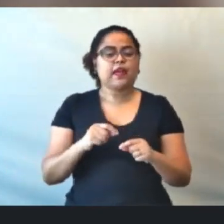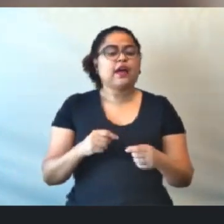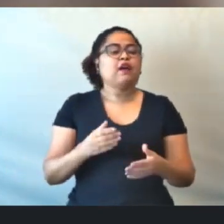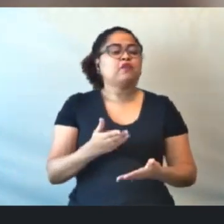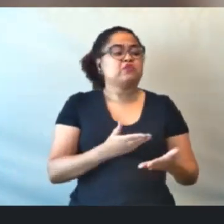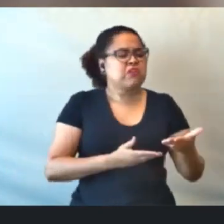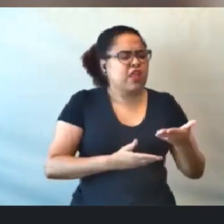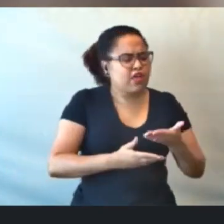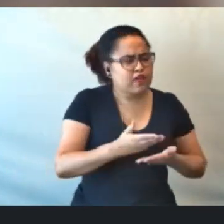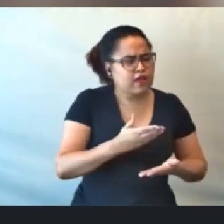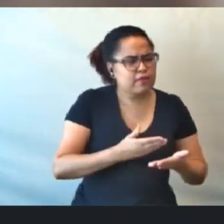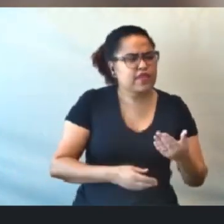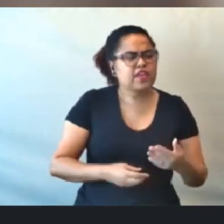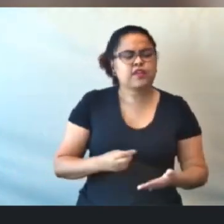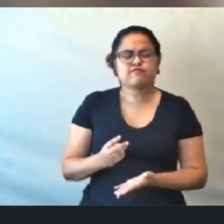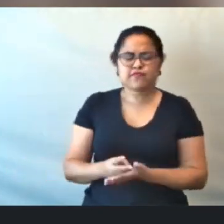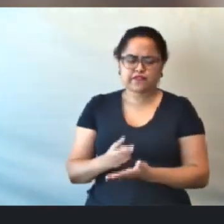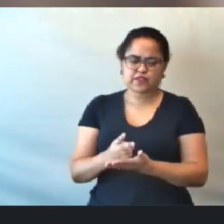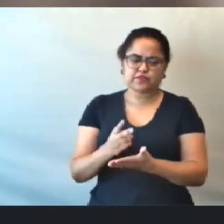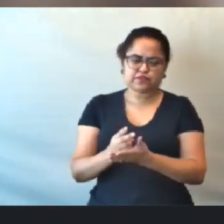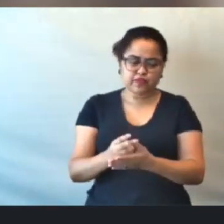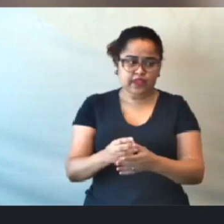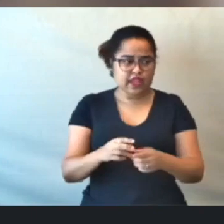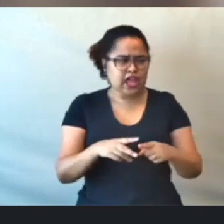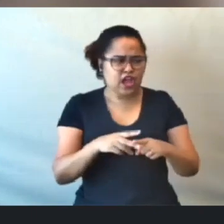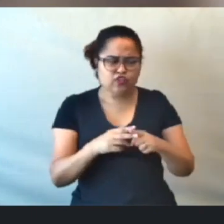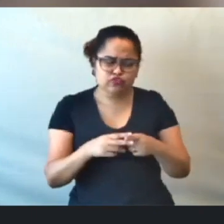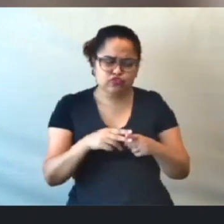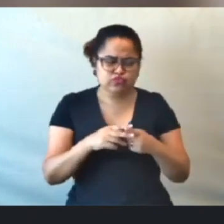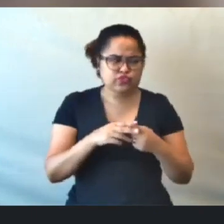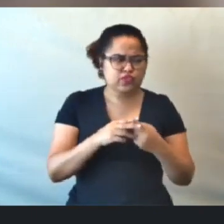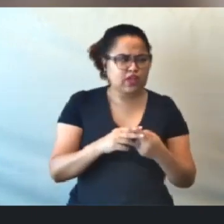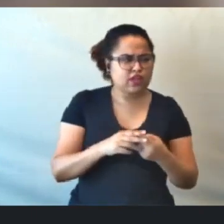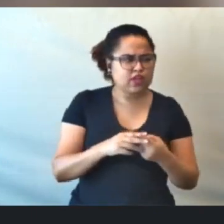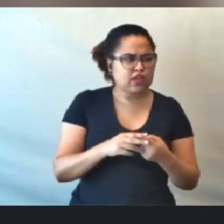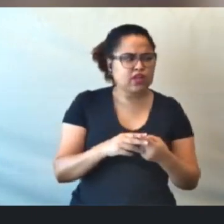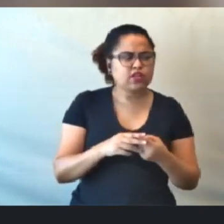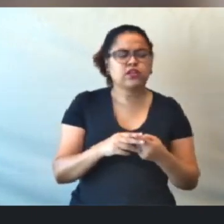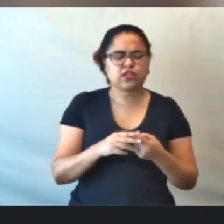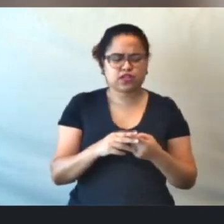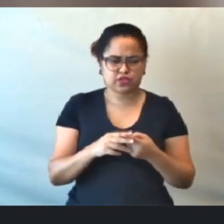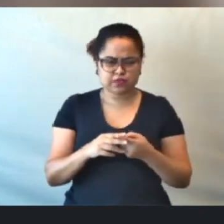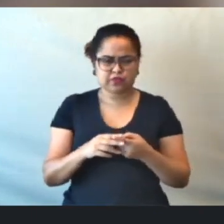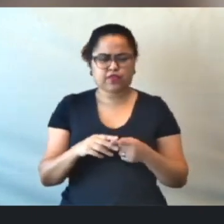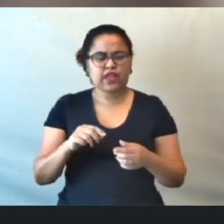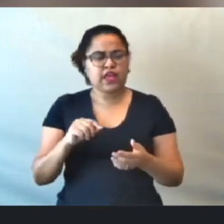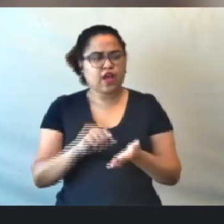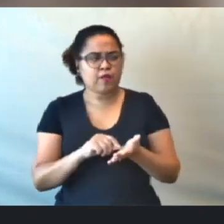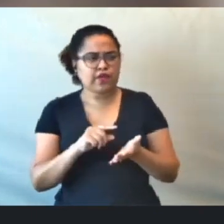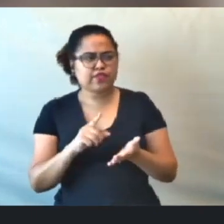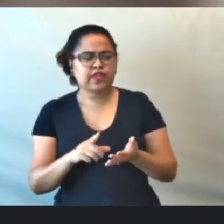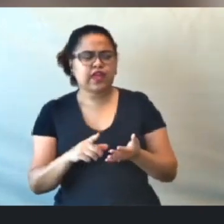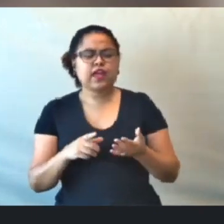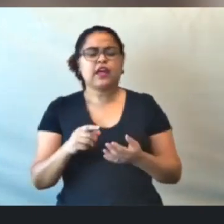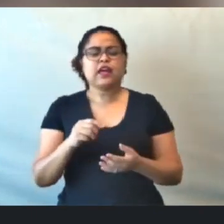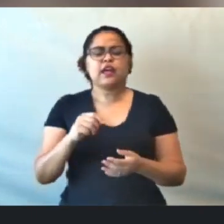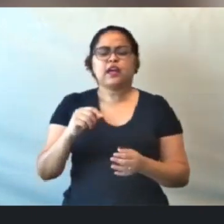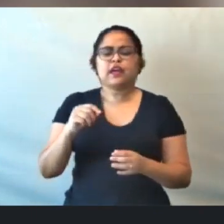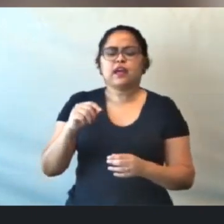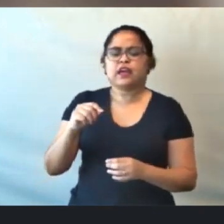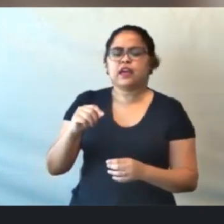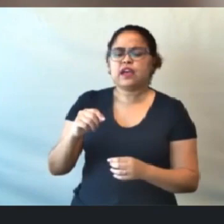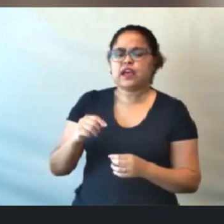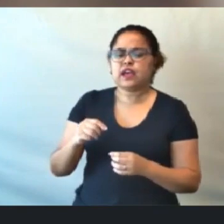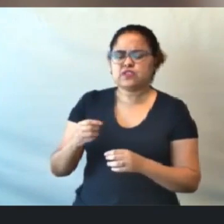ajustes necessários para que ele funcione melhor, ou seja, aumentar as aplicações em momentos de maior entrada de fósforo.